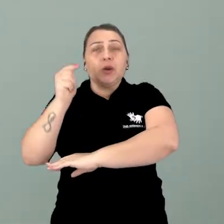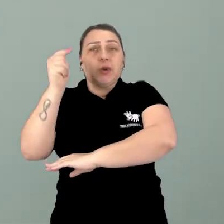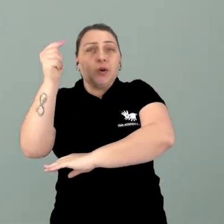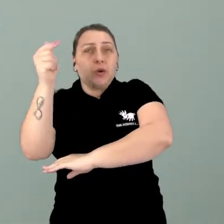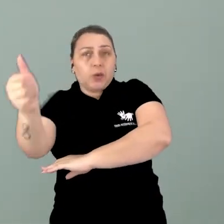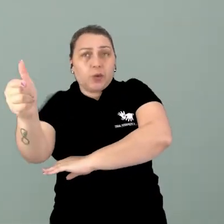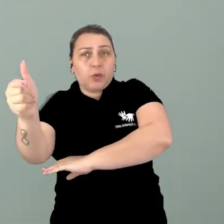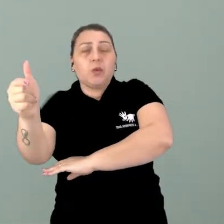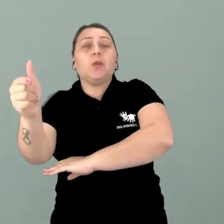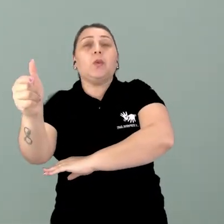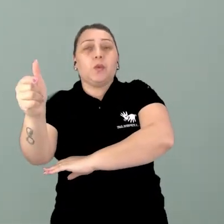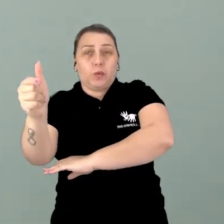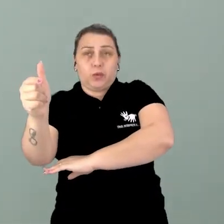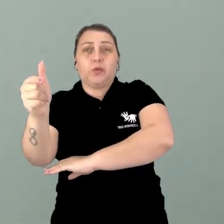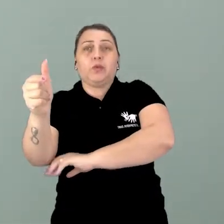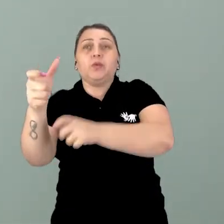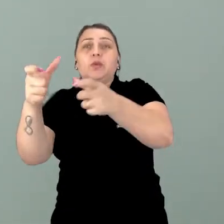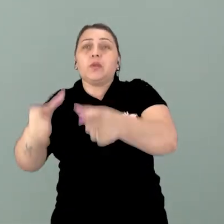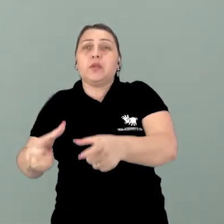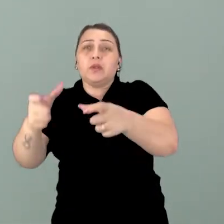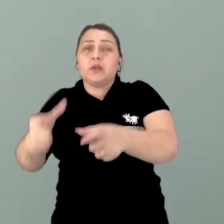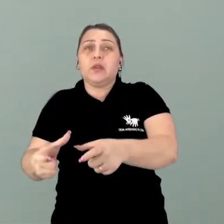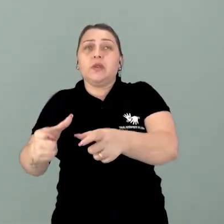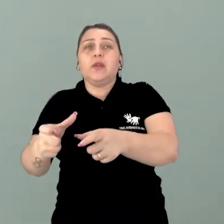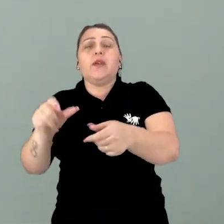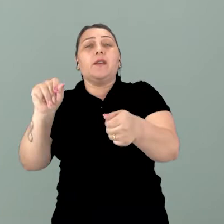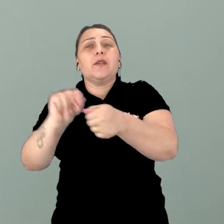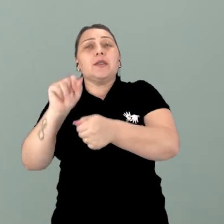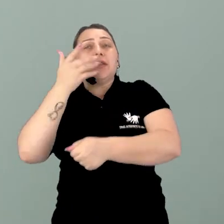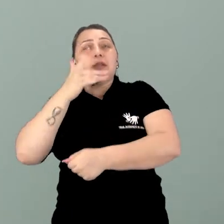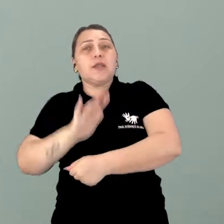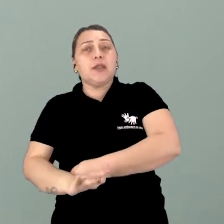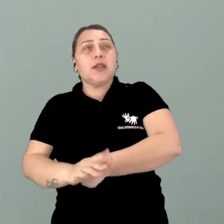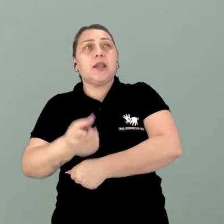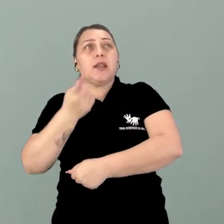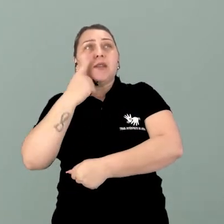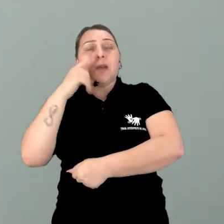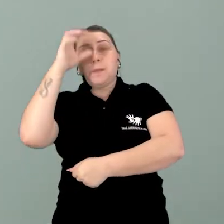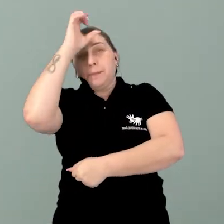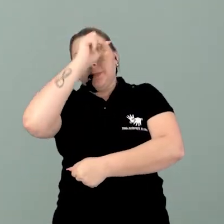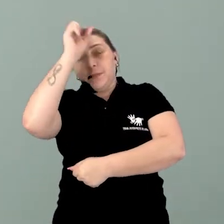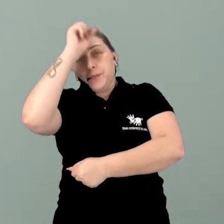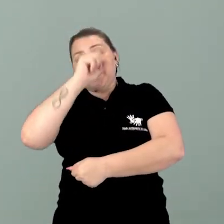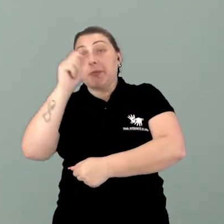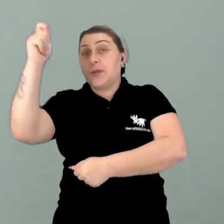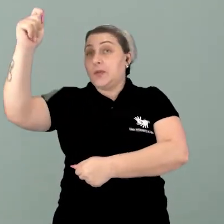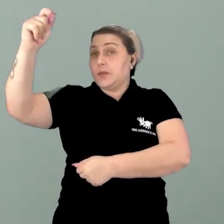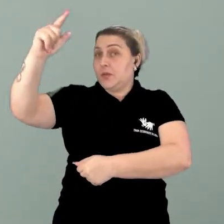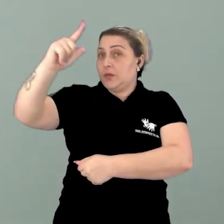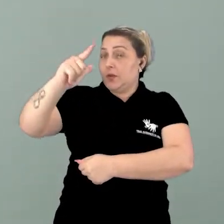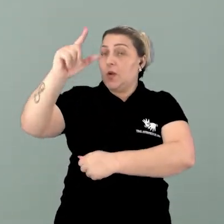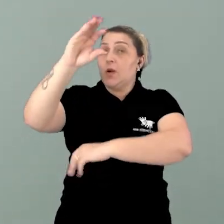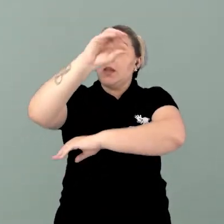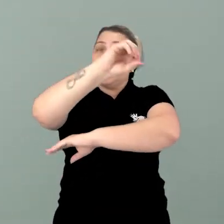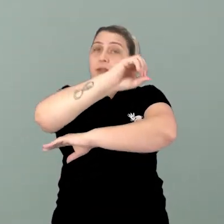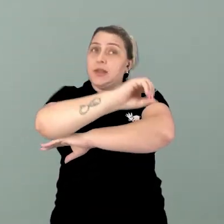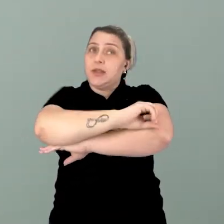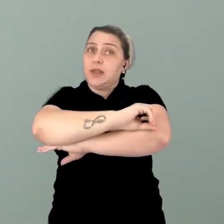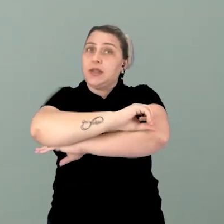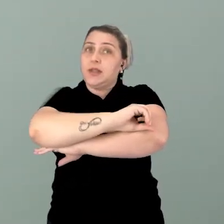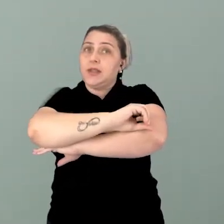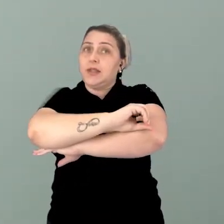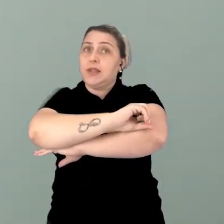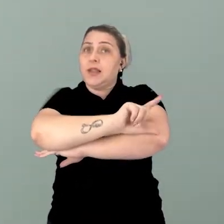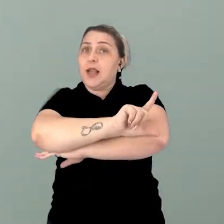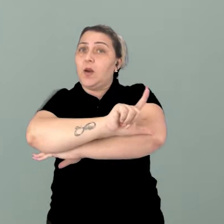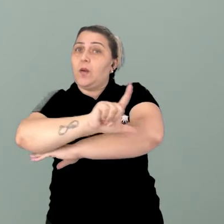ser a direção oposta. Quando nós somos crianças, geralmente a gente aprende o seguinte, que o Sol ele nasce ao